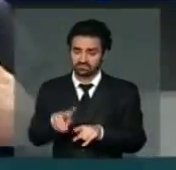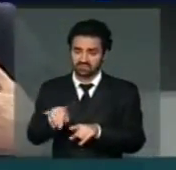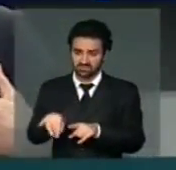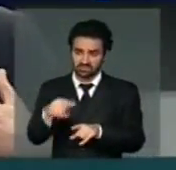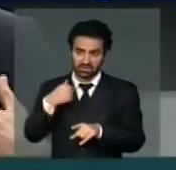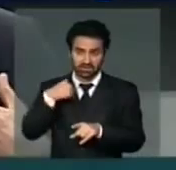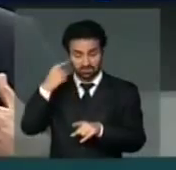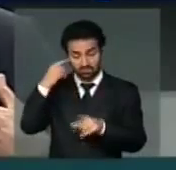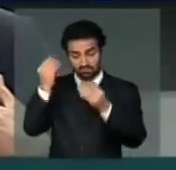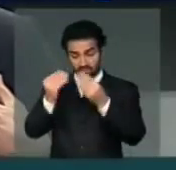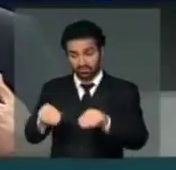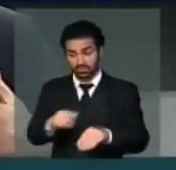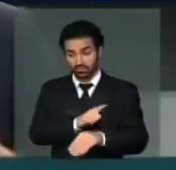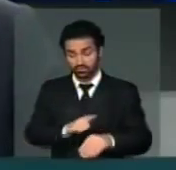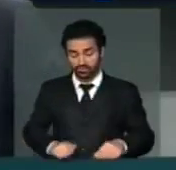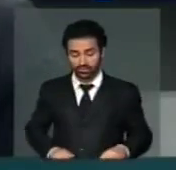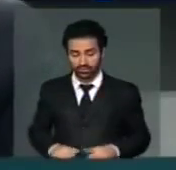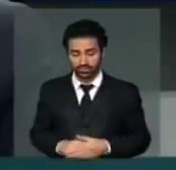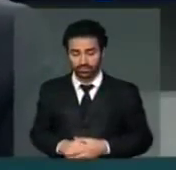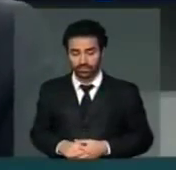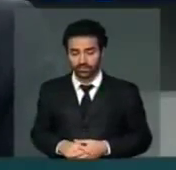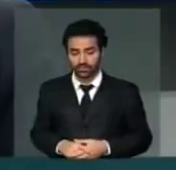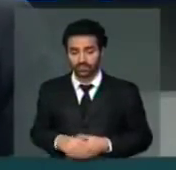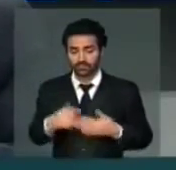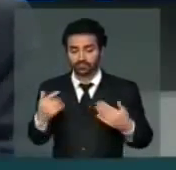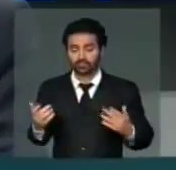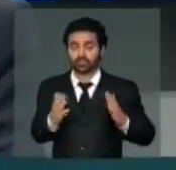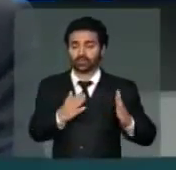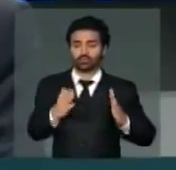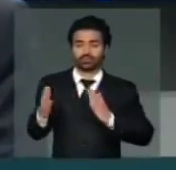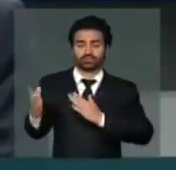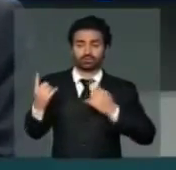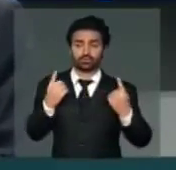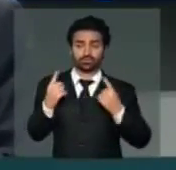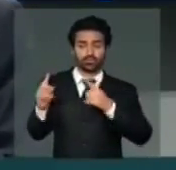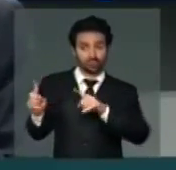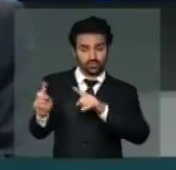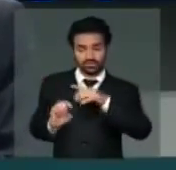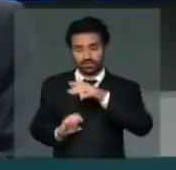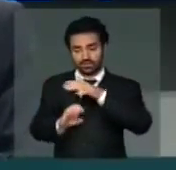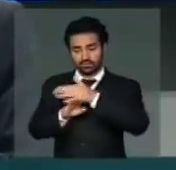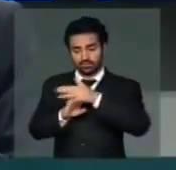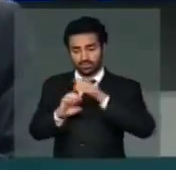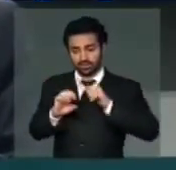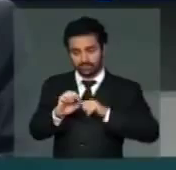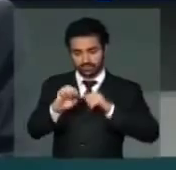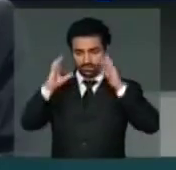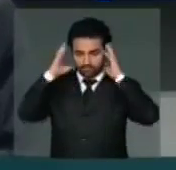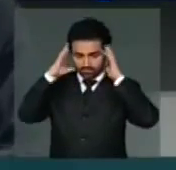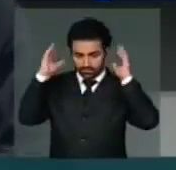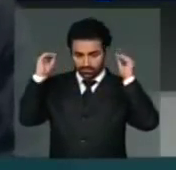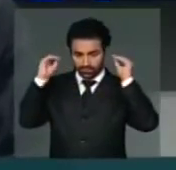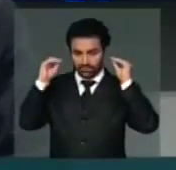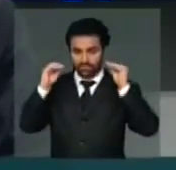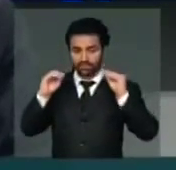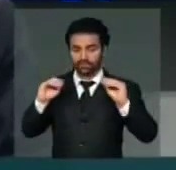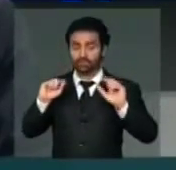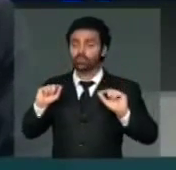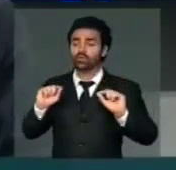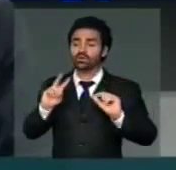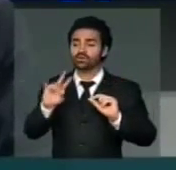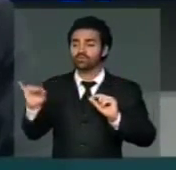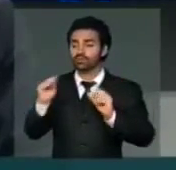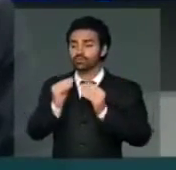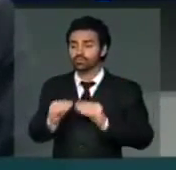mais diretamente o governo. O processo contra a empresa corruptora, a empresa holandesa, em que